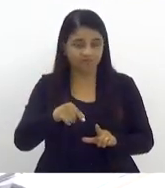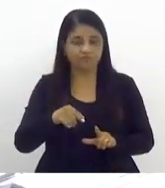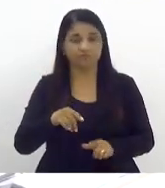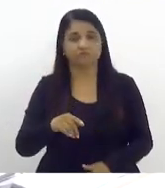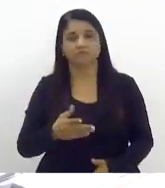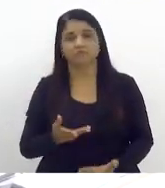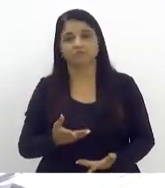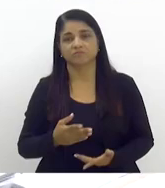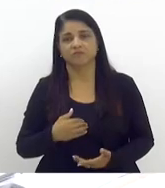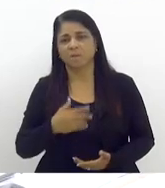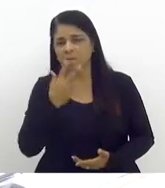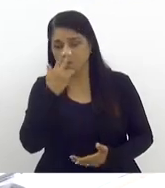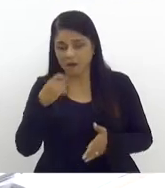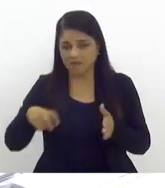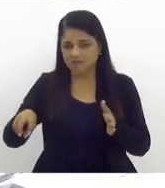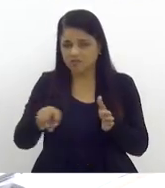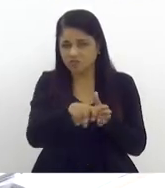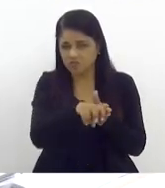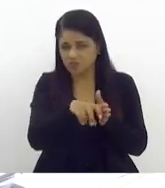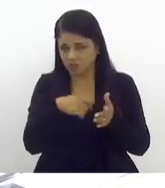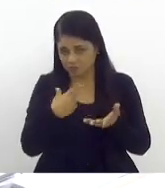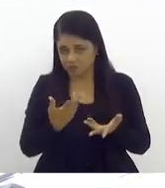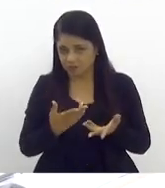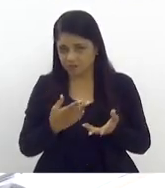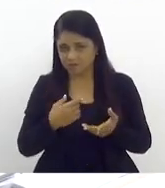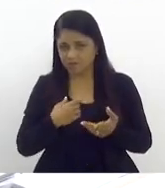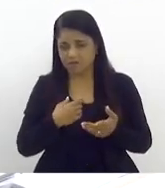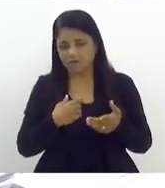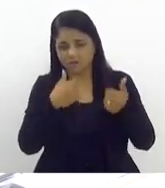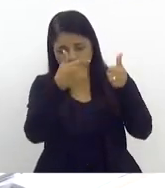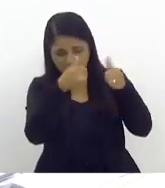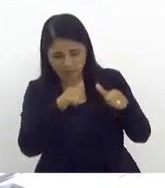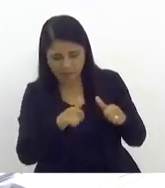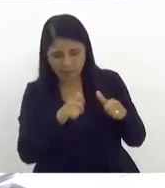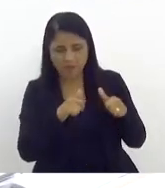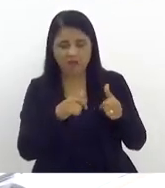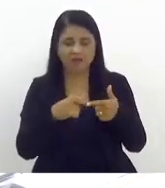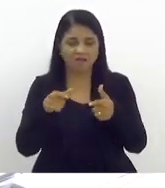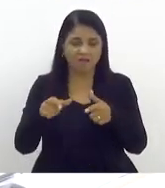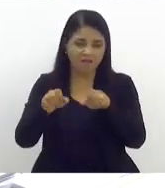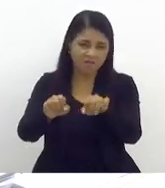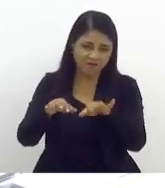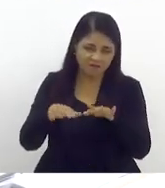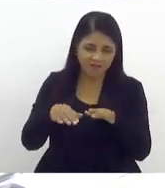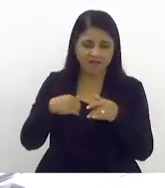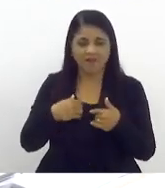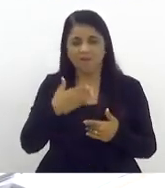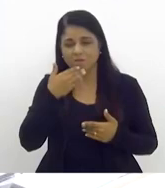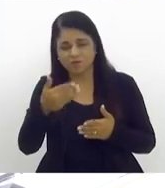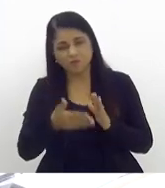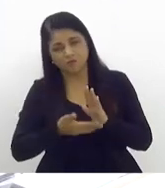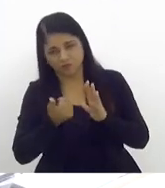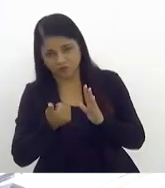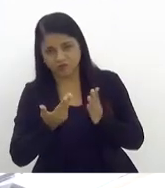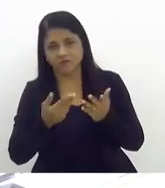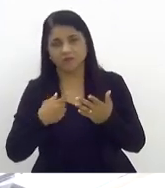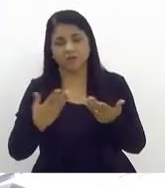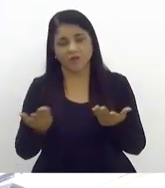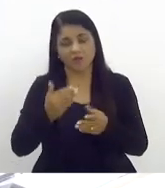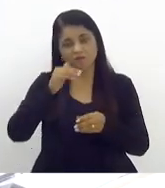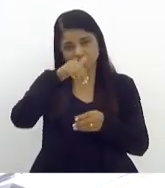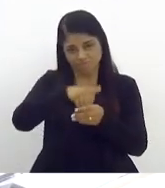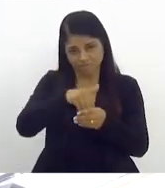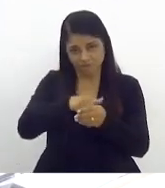Me parece. Então, só para verificar, para não ter que ir a plenário, depois em plenário pedir para tirar, como a gente já está na votação de